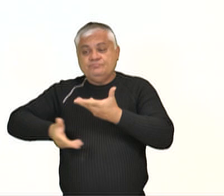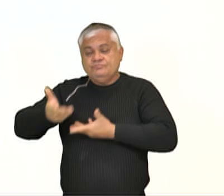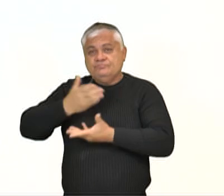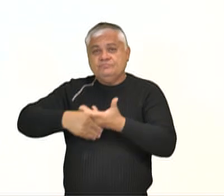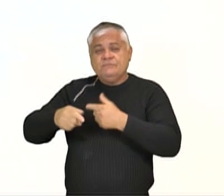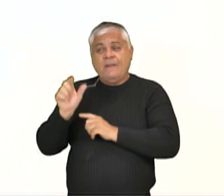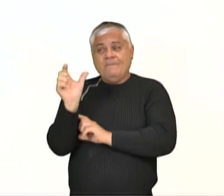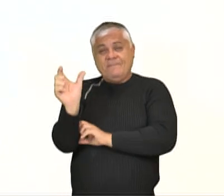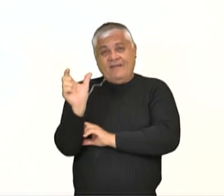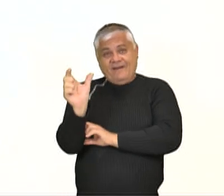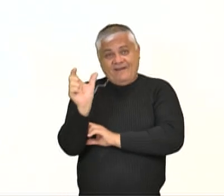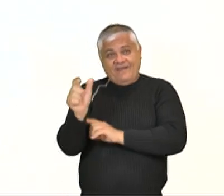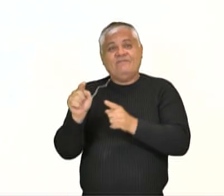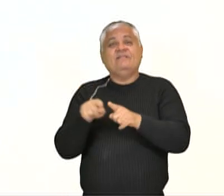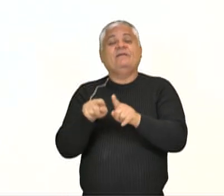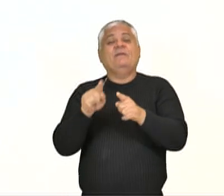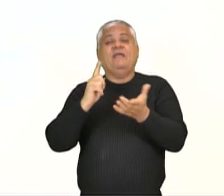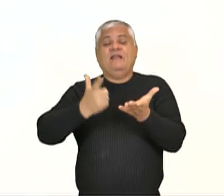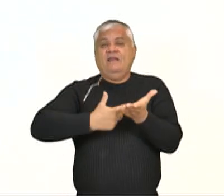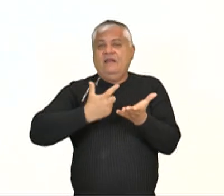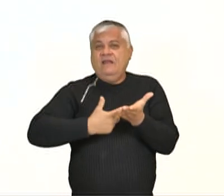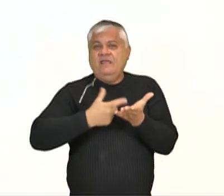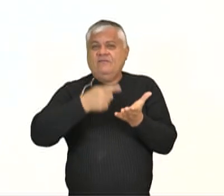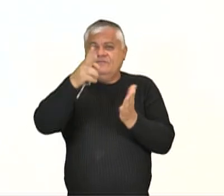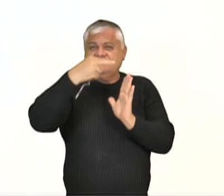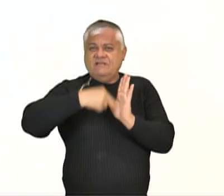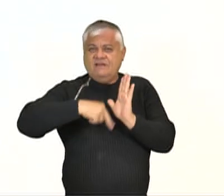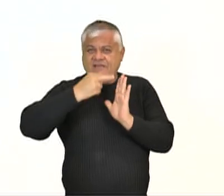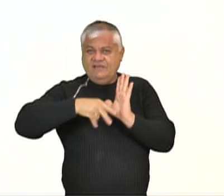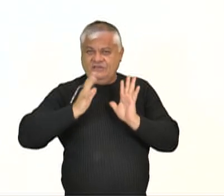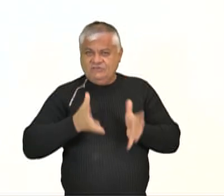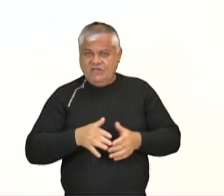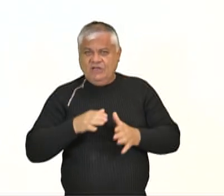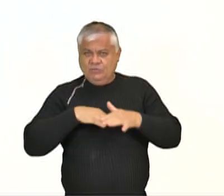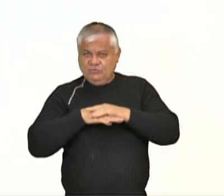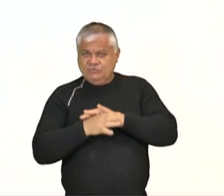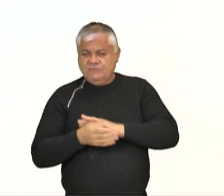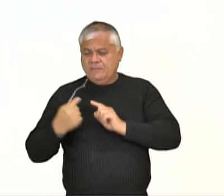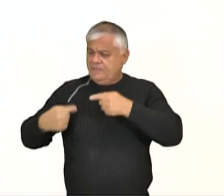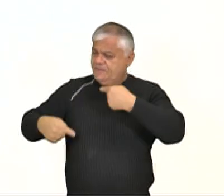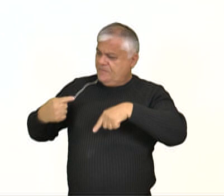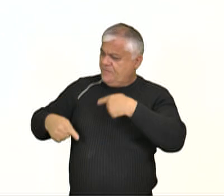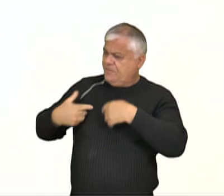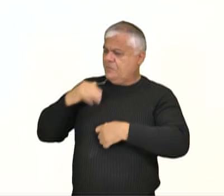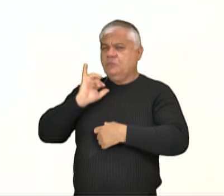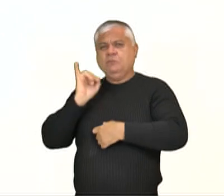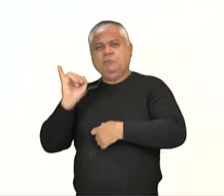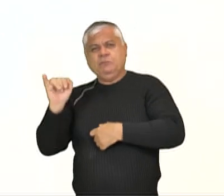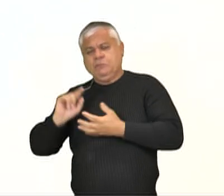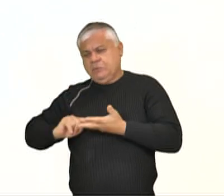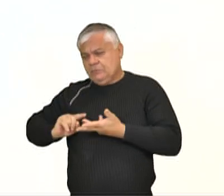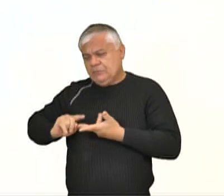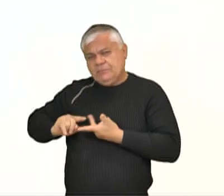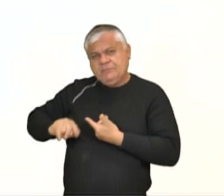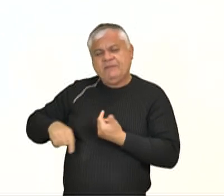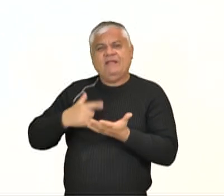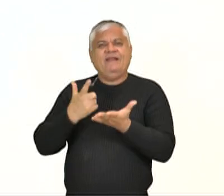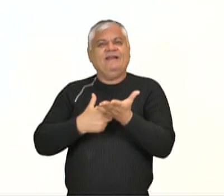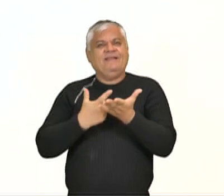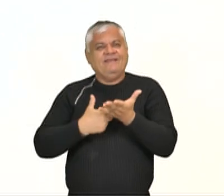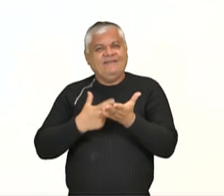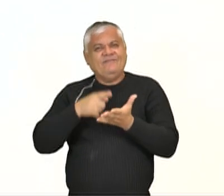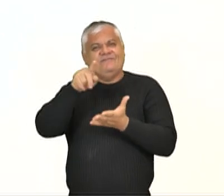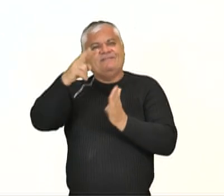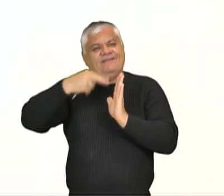com os colegas sobre os livros que você lê? E aí, você costuma contar, falar um pouquinho do livro que você está